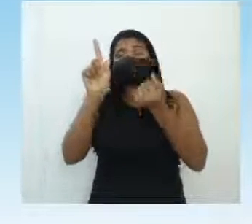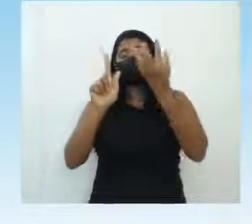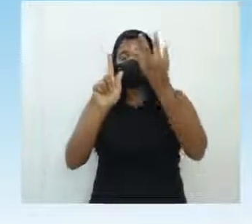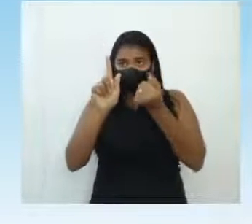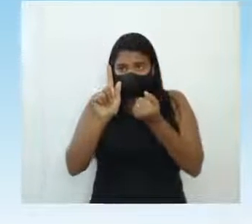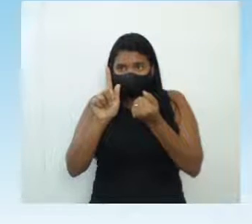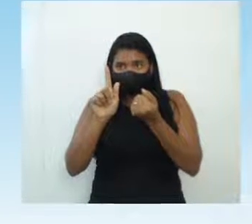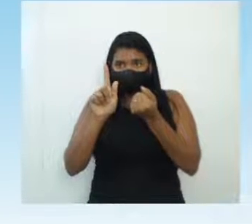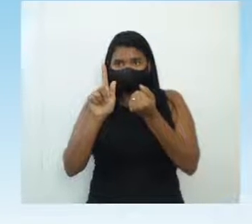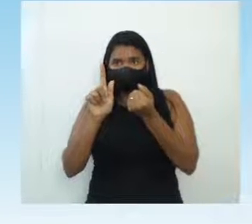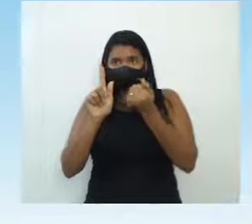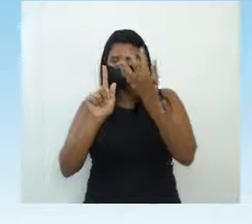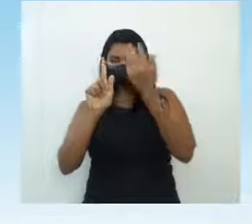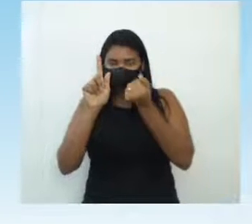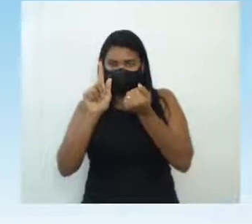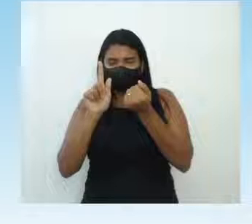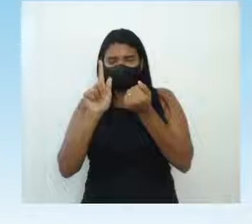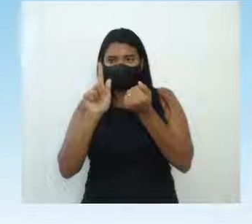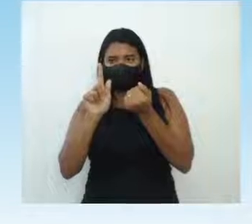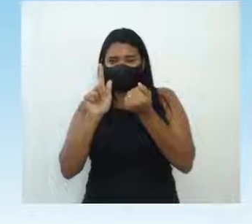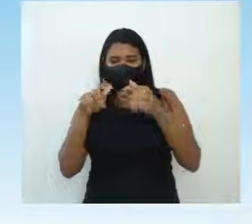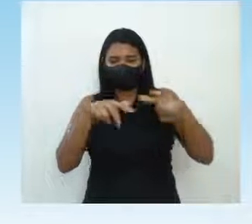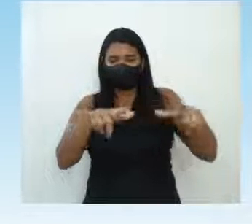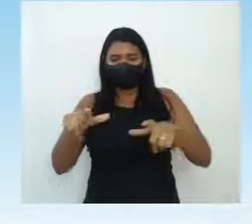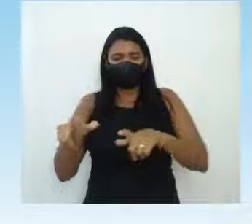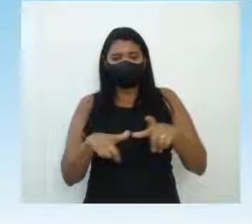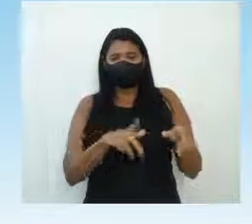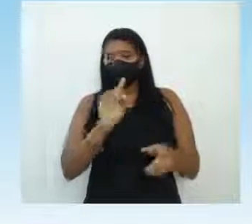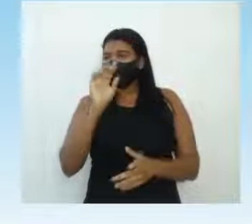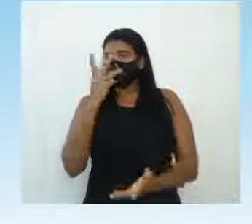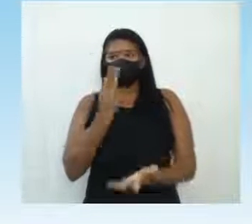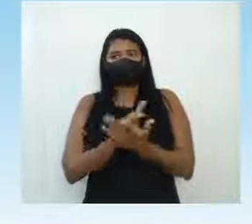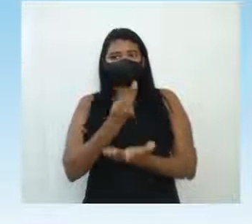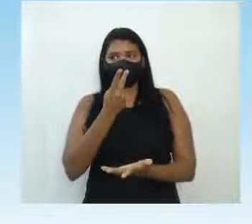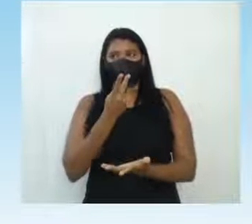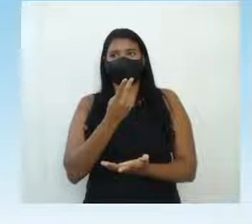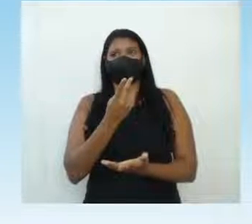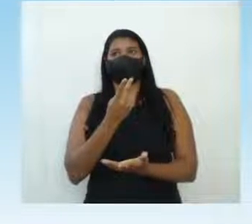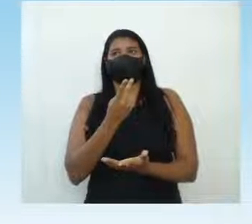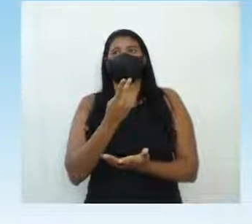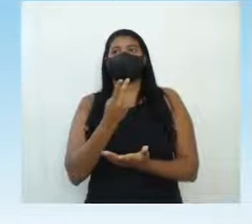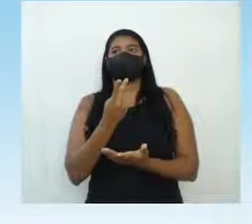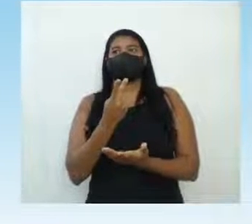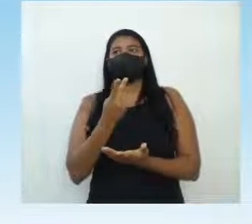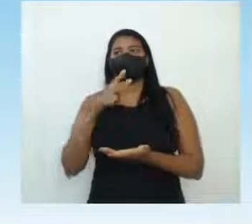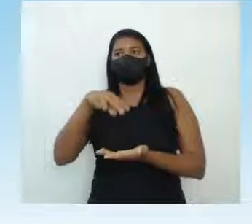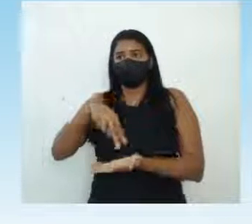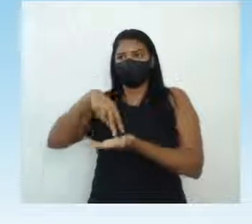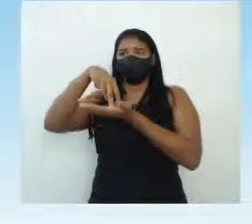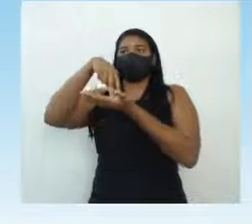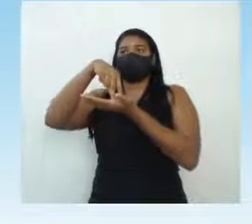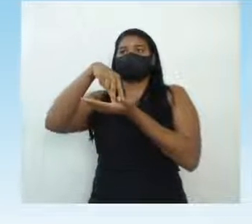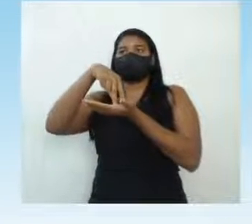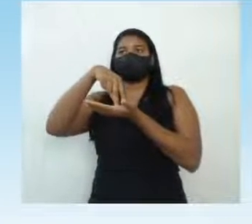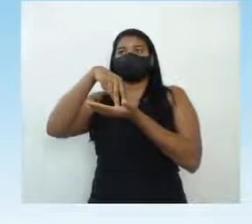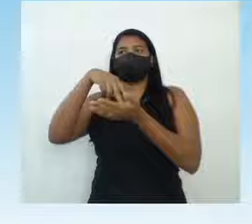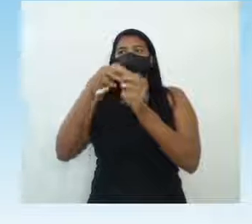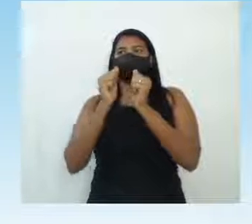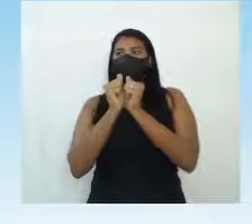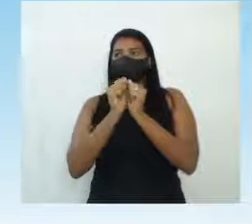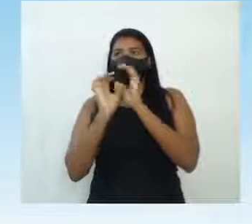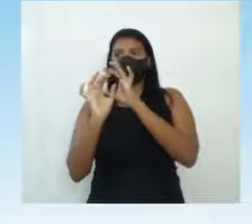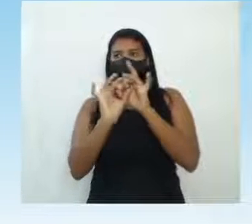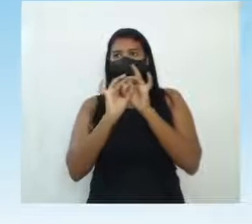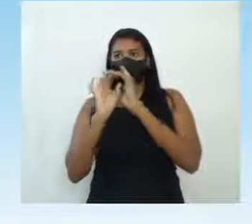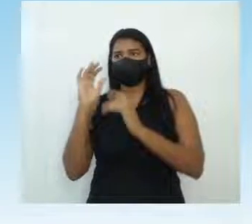está de uma forma que só vai acontecer eles permanecerem em pé se estiverem juntos,